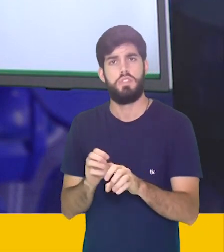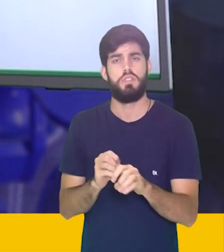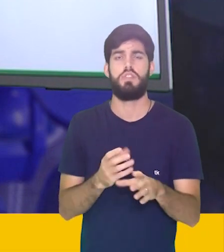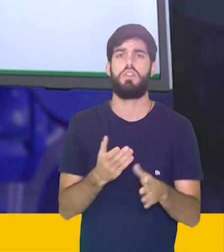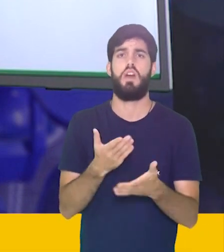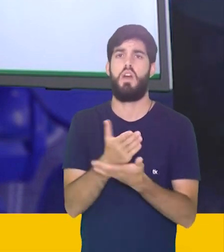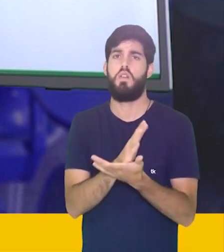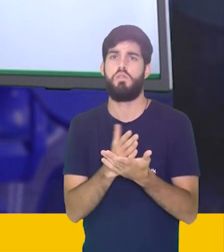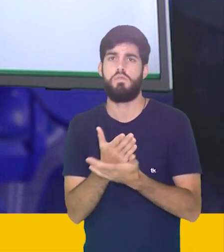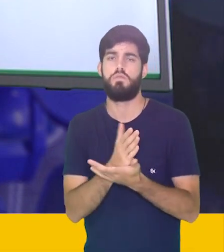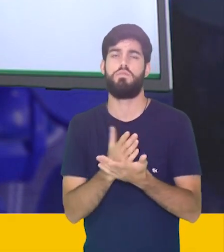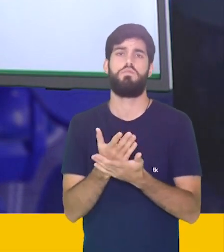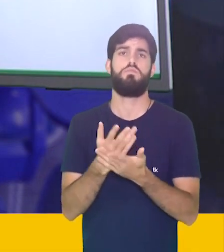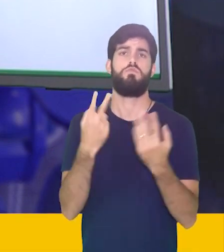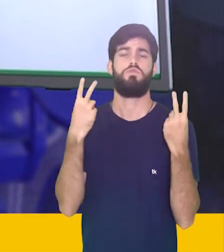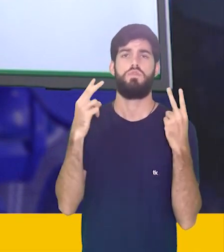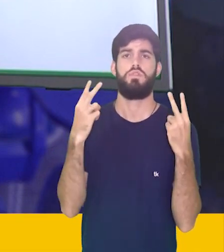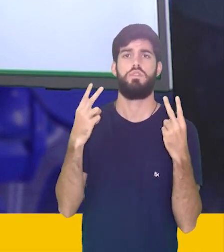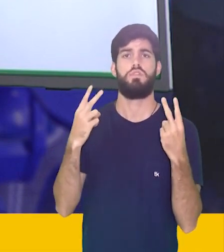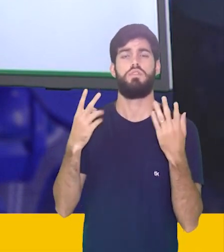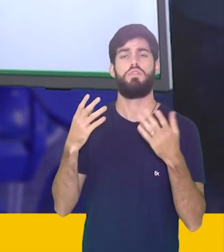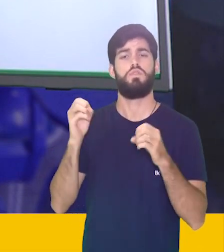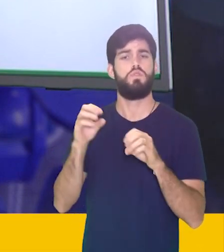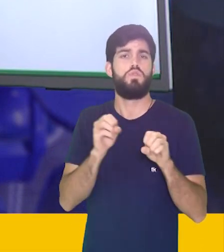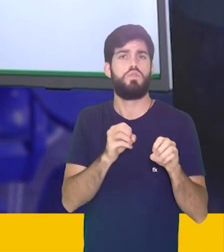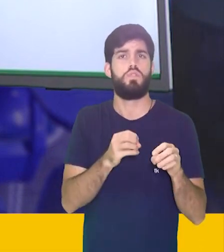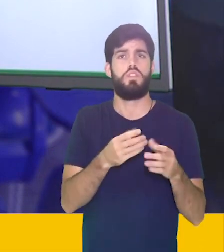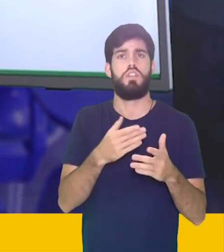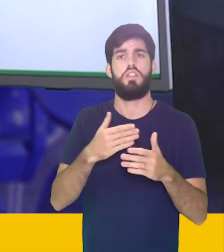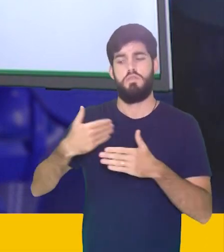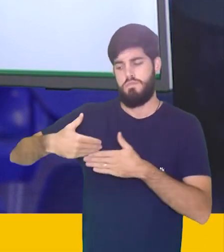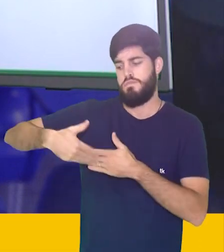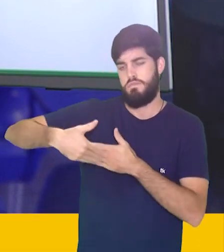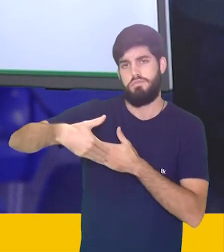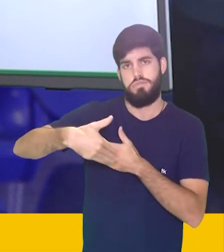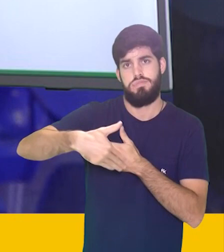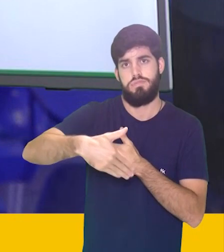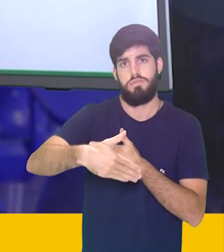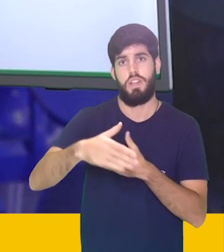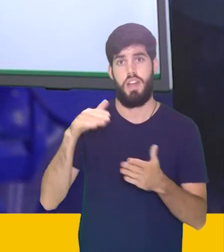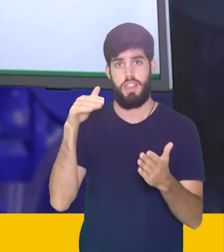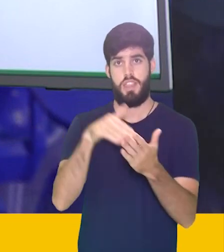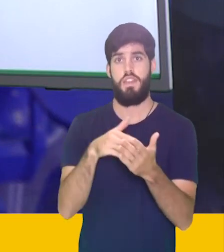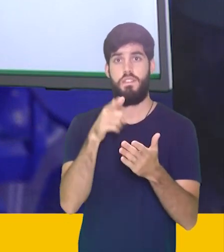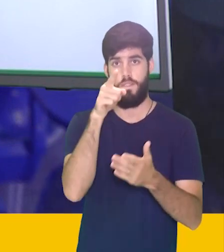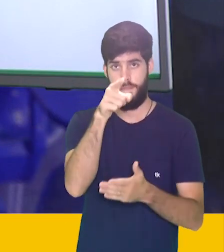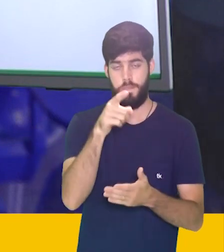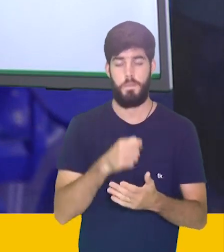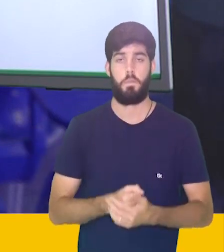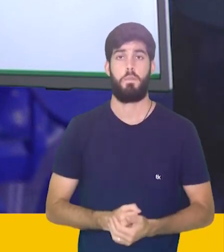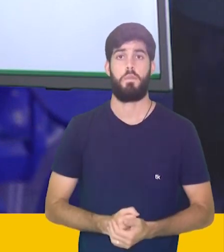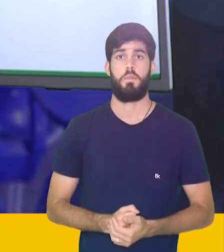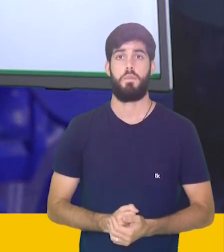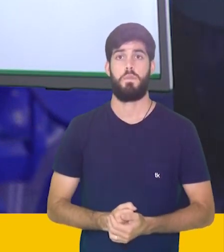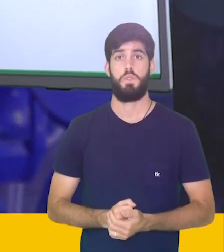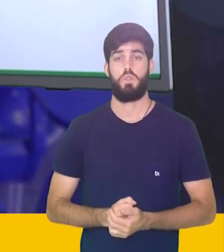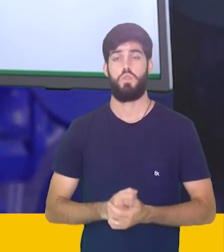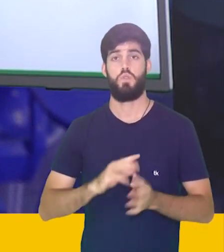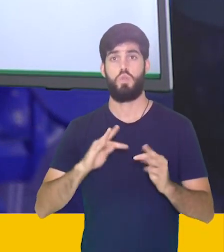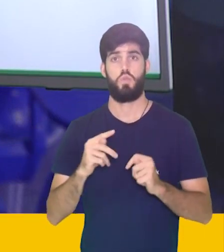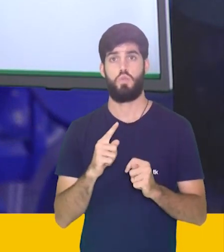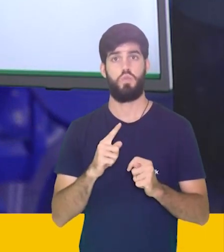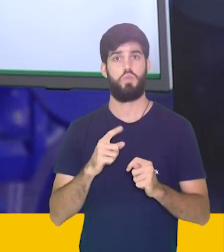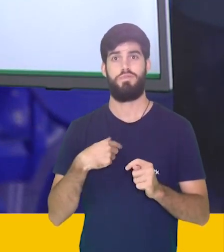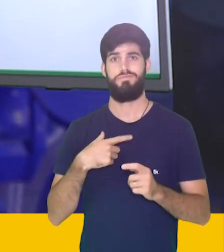de valores que foram transmitidos a eles e que deles passaram para você, ok?